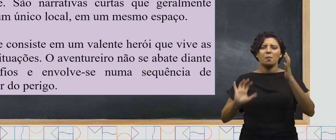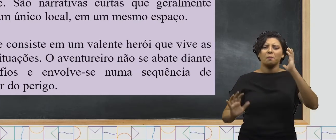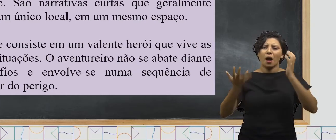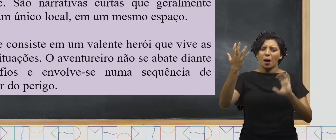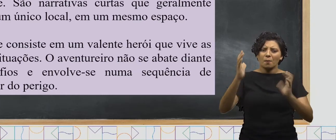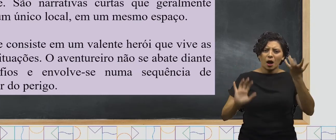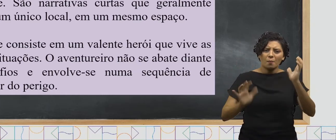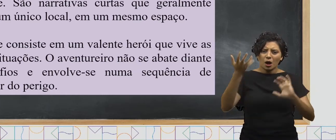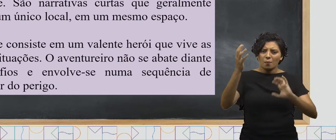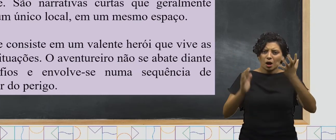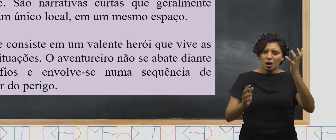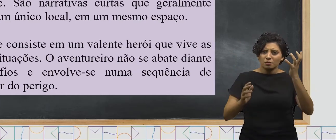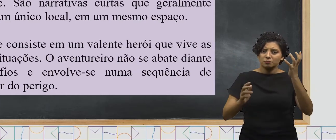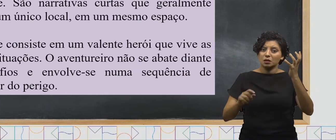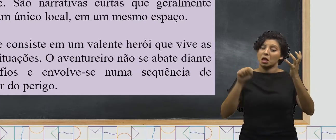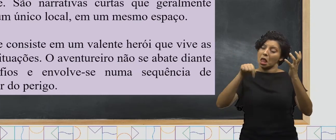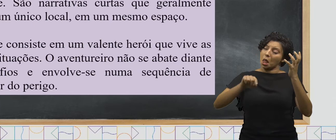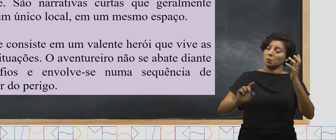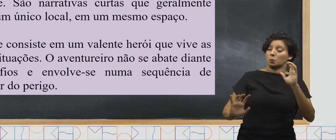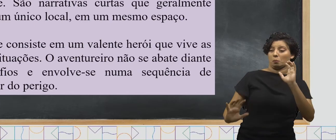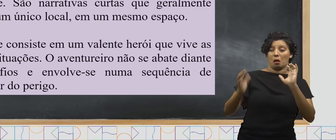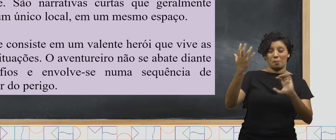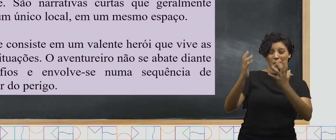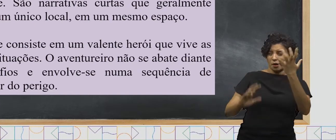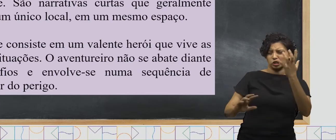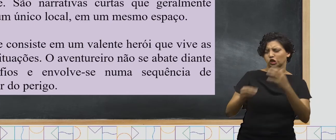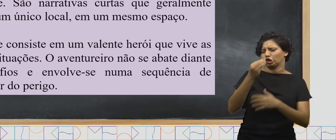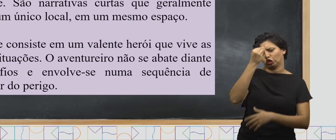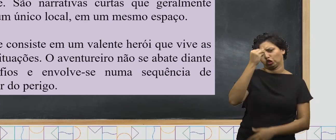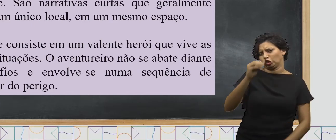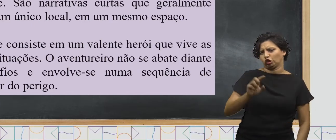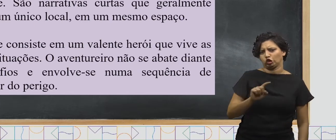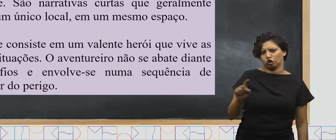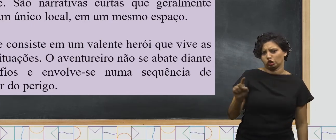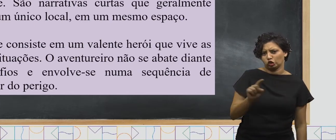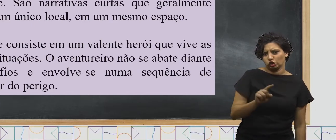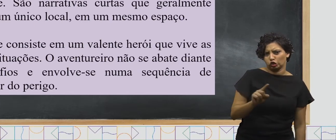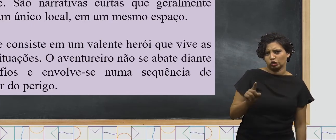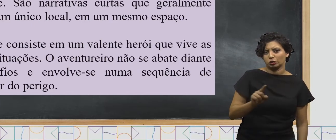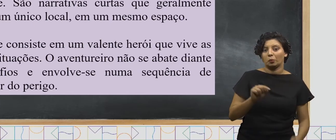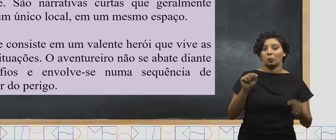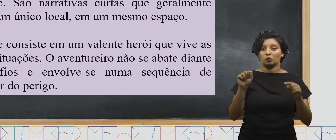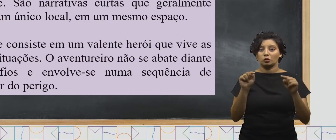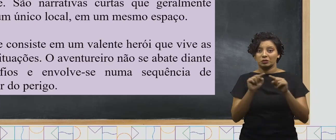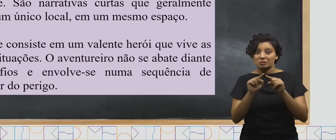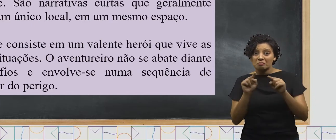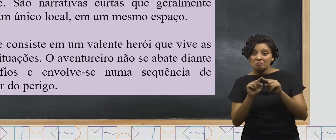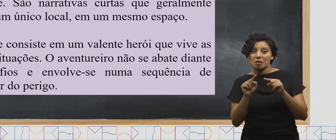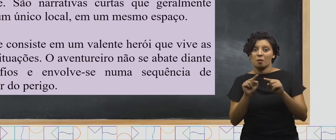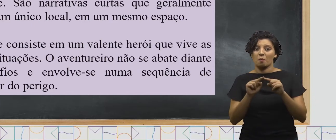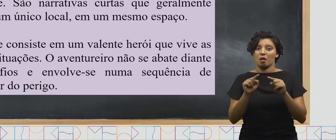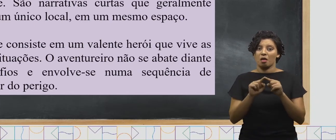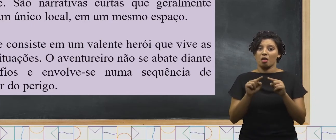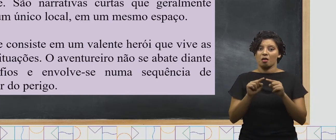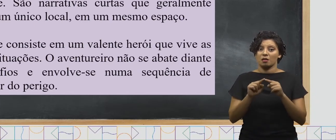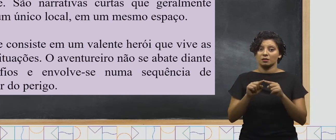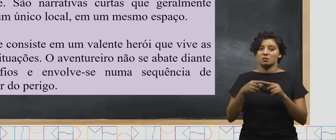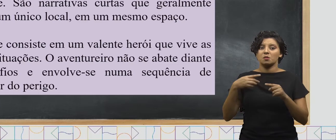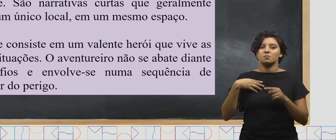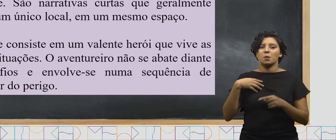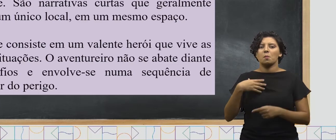mais surpreendentes situações. O aventureiro não se abate diante dos